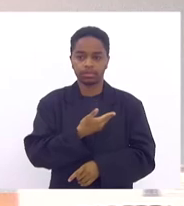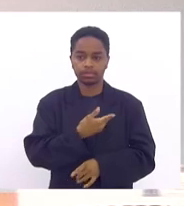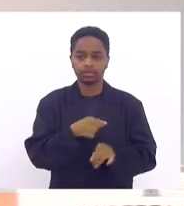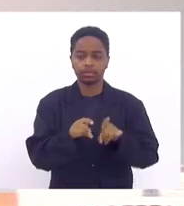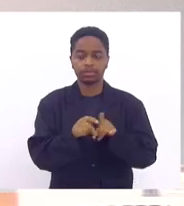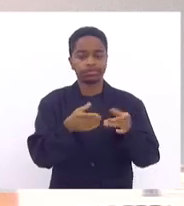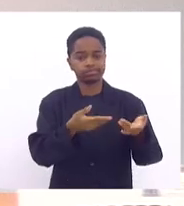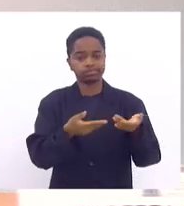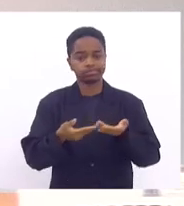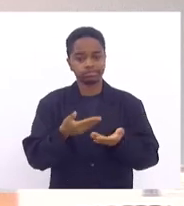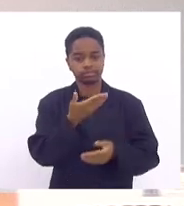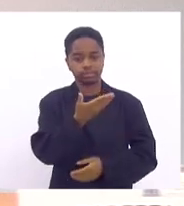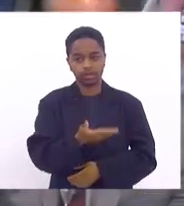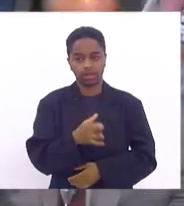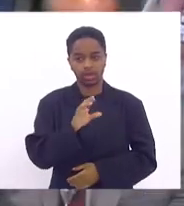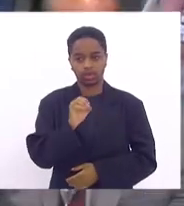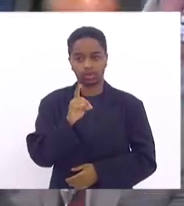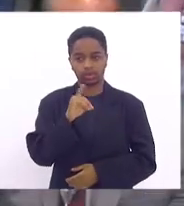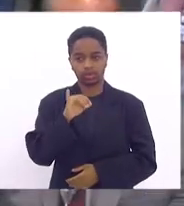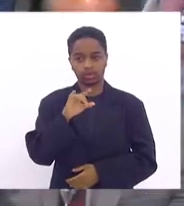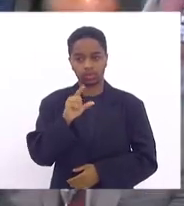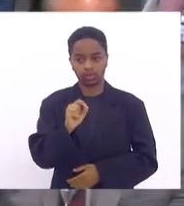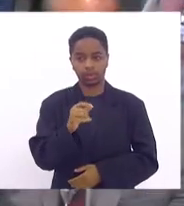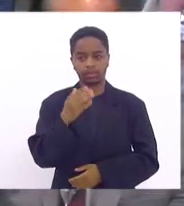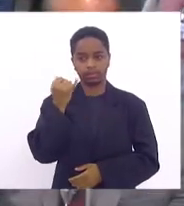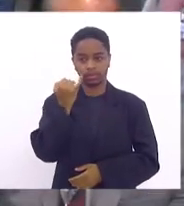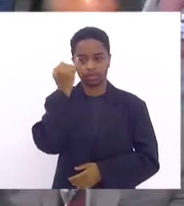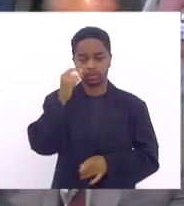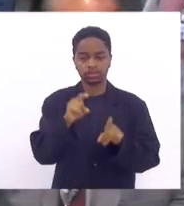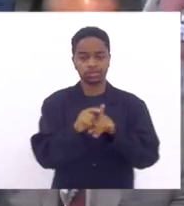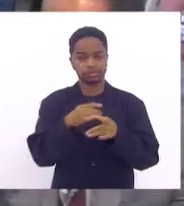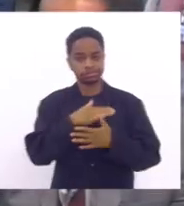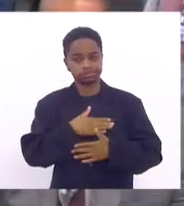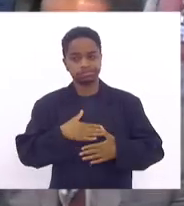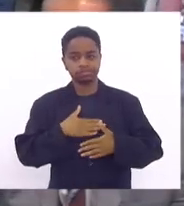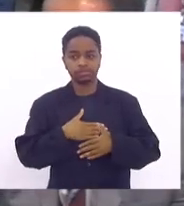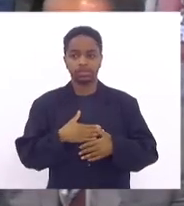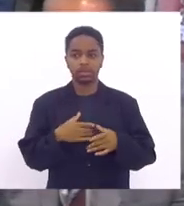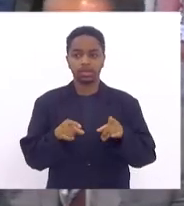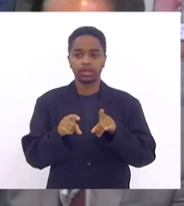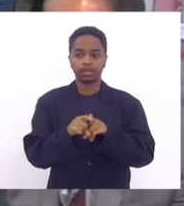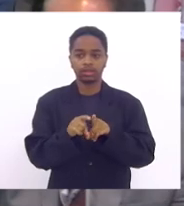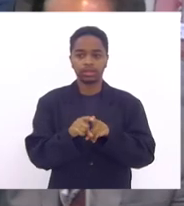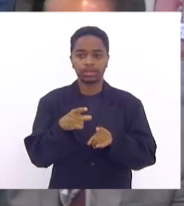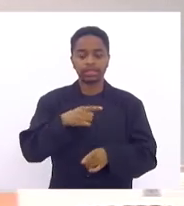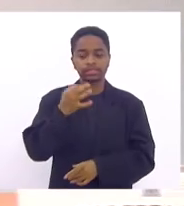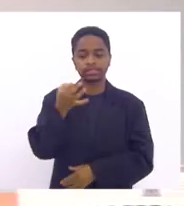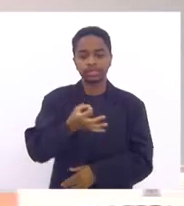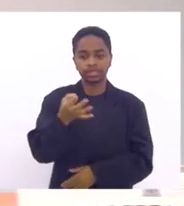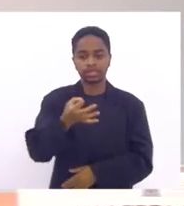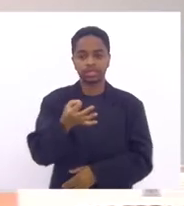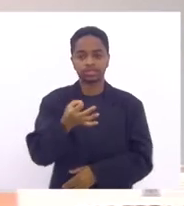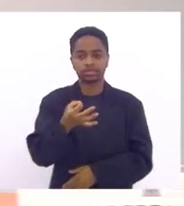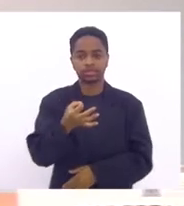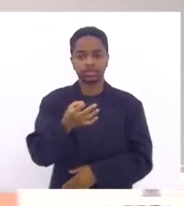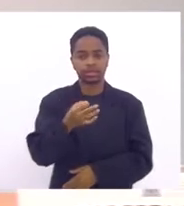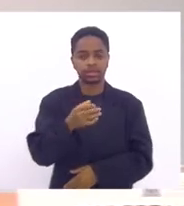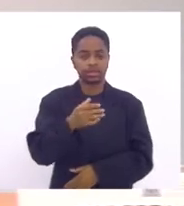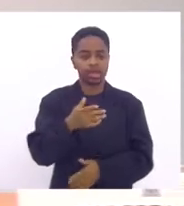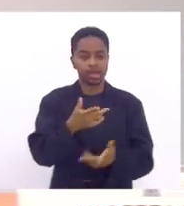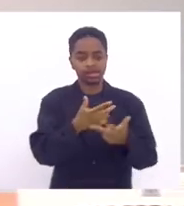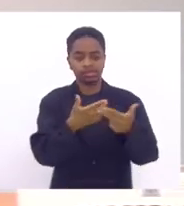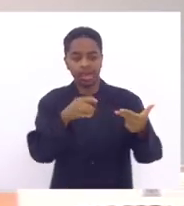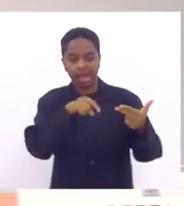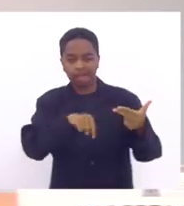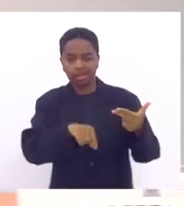recepção do Dr Rodrigo é muito importante e muito satisfatório eu tenho certeza Dr Rodrigo que nada disso daqui teria acontecido